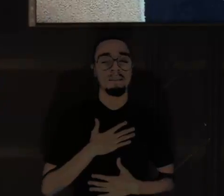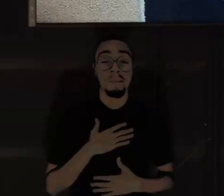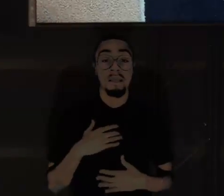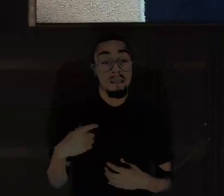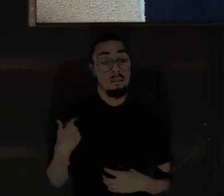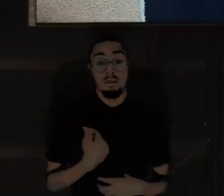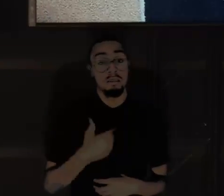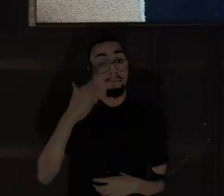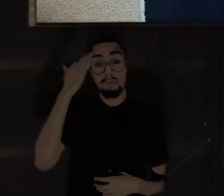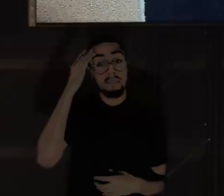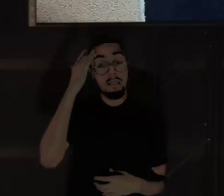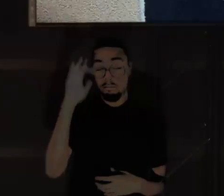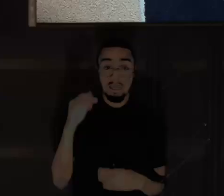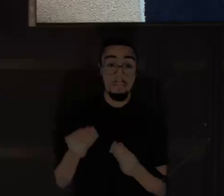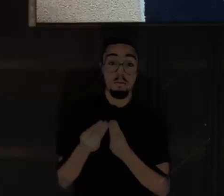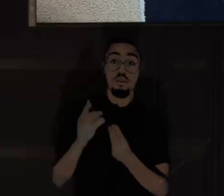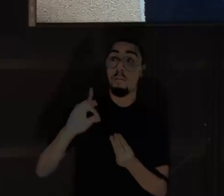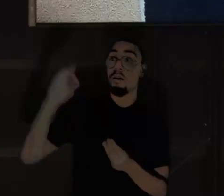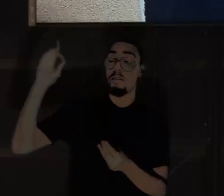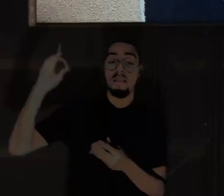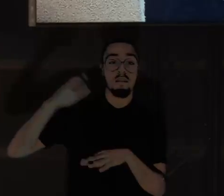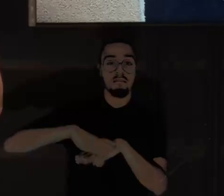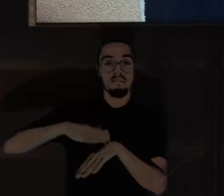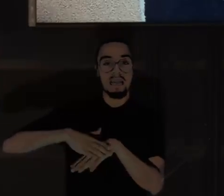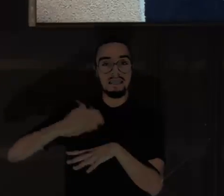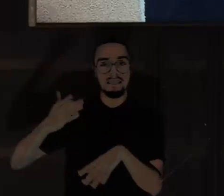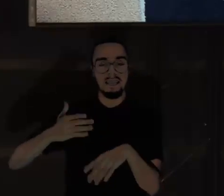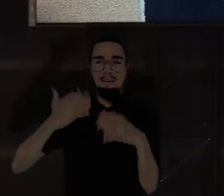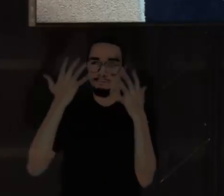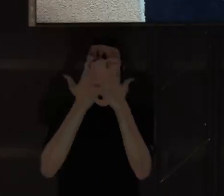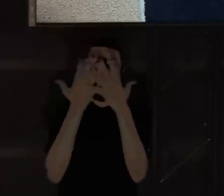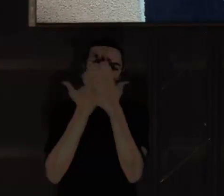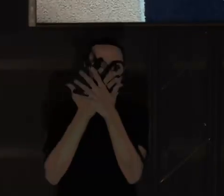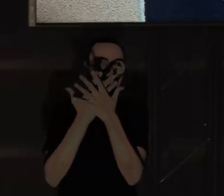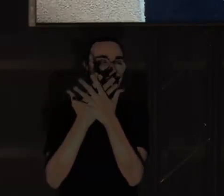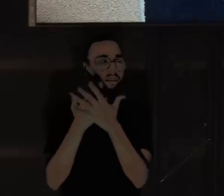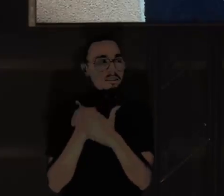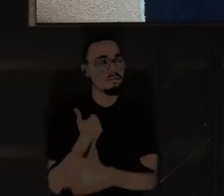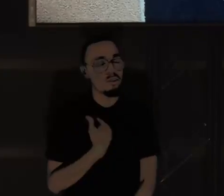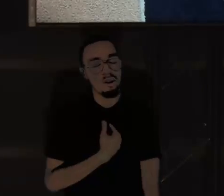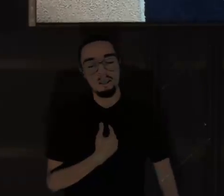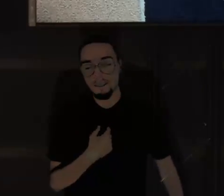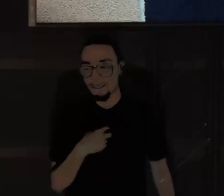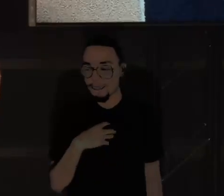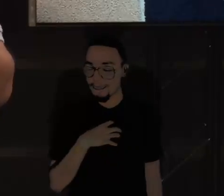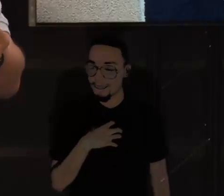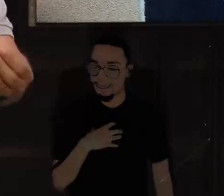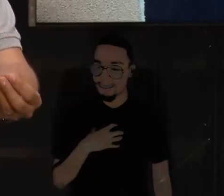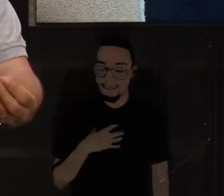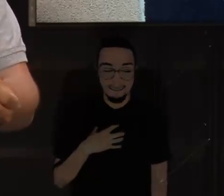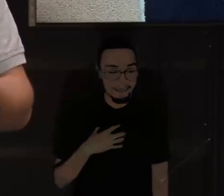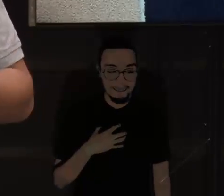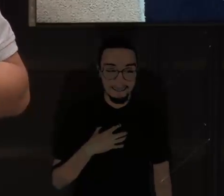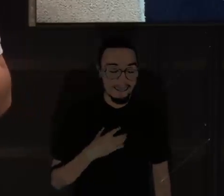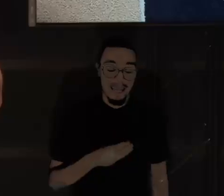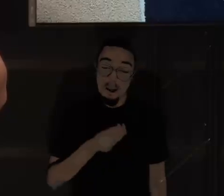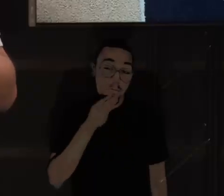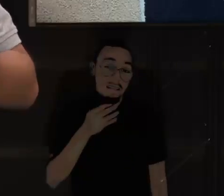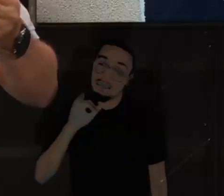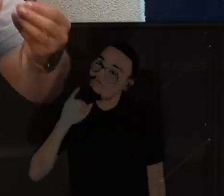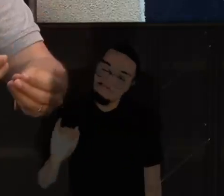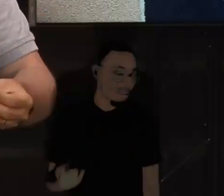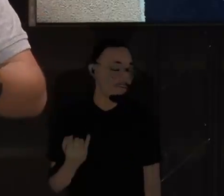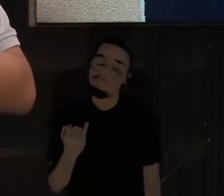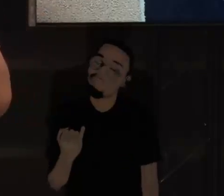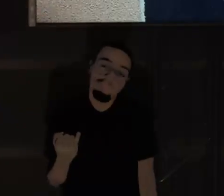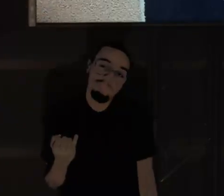verdade, de que aquilo que Deus tem para mim é maior do que eu, muitas vezes mostram pessoas desperdiçando oportunidades, oportunidades